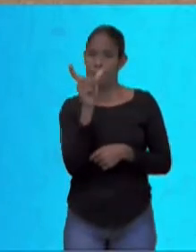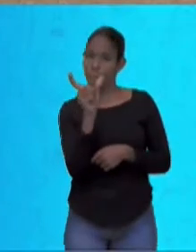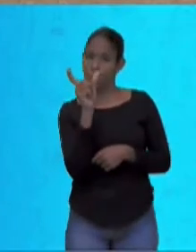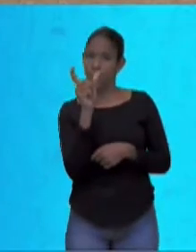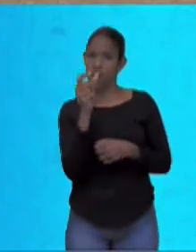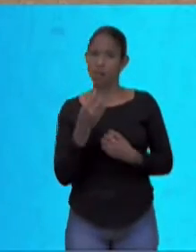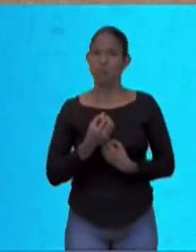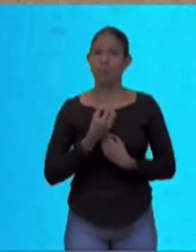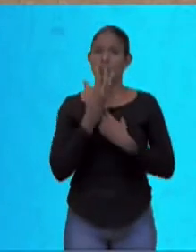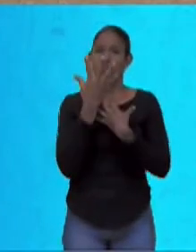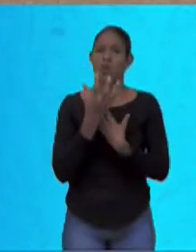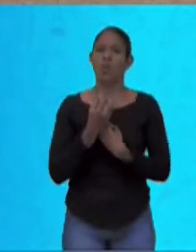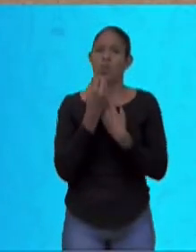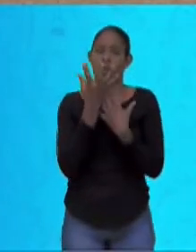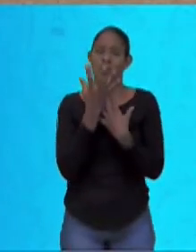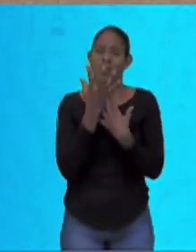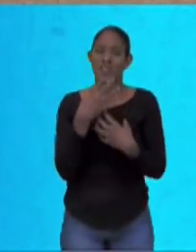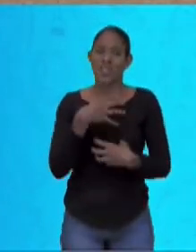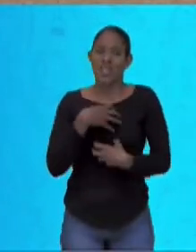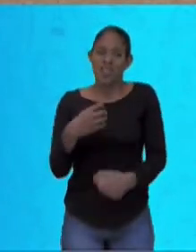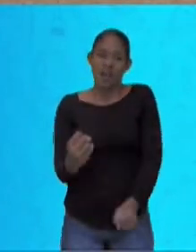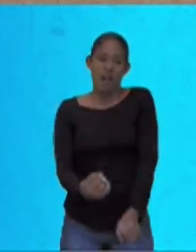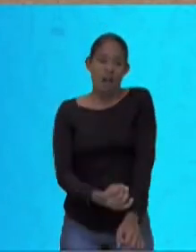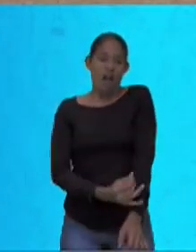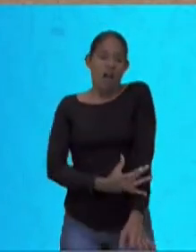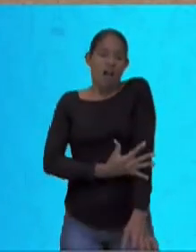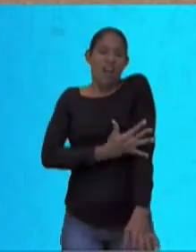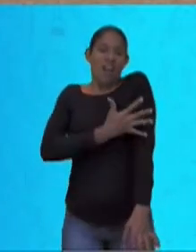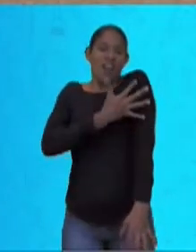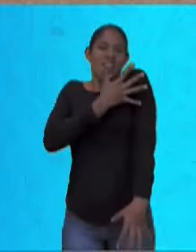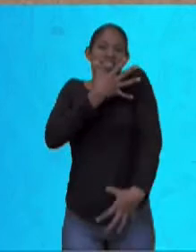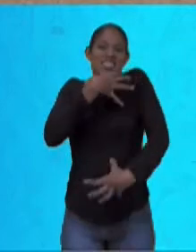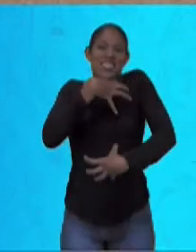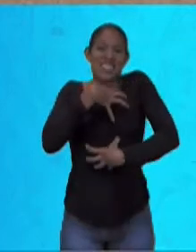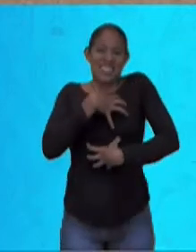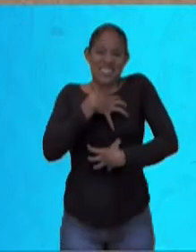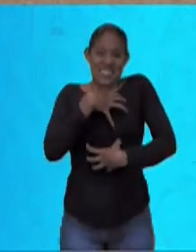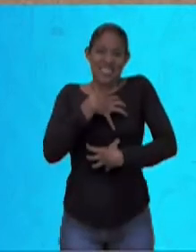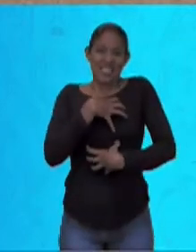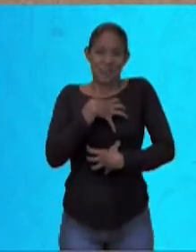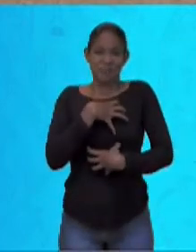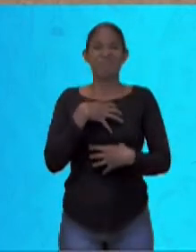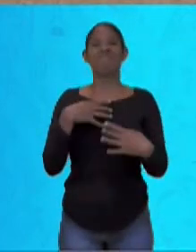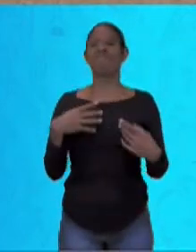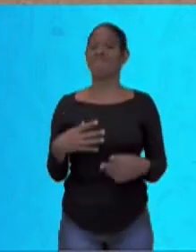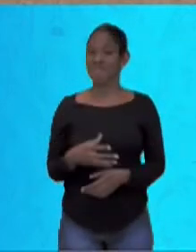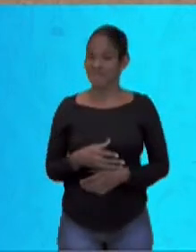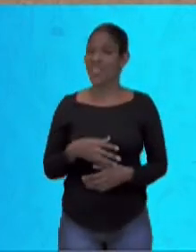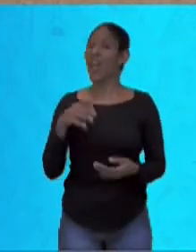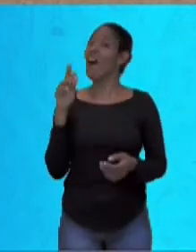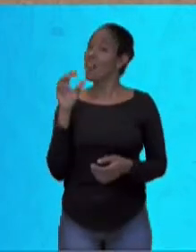de sensibilizar. É isso mesmo, é nesse caminho que nós vamos seguir.